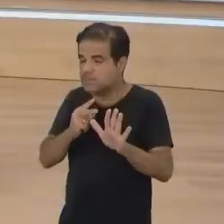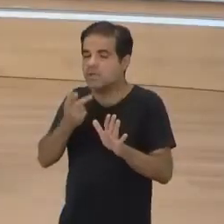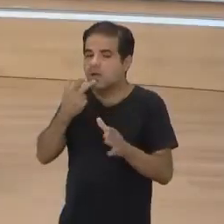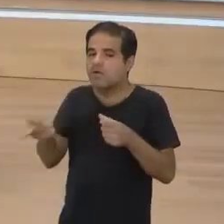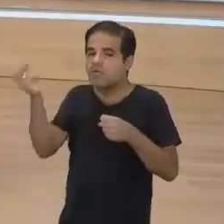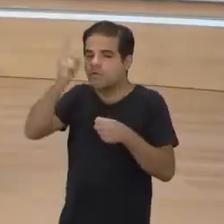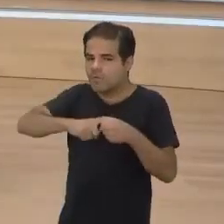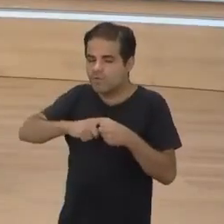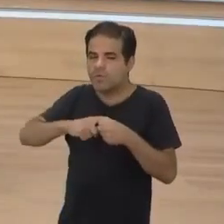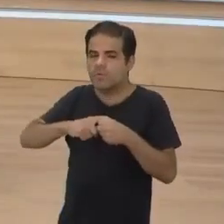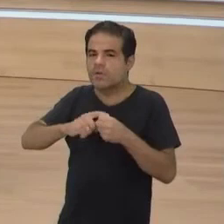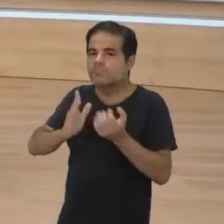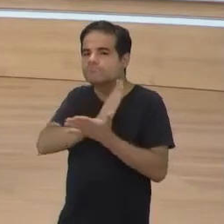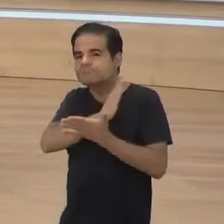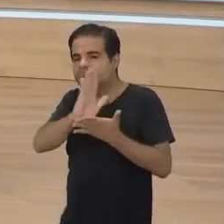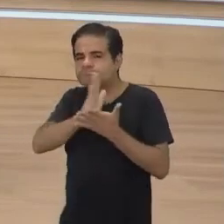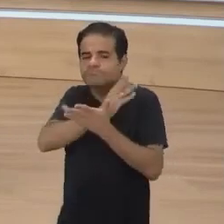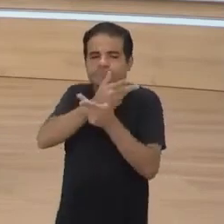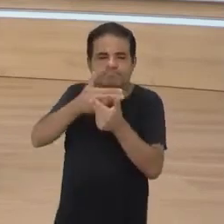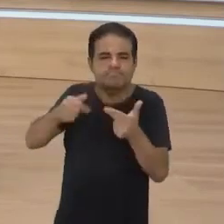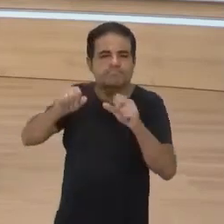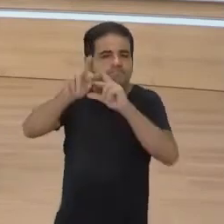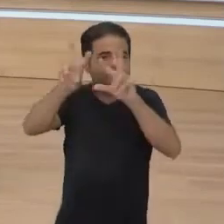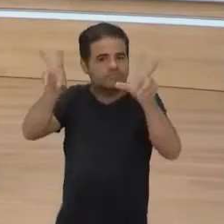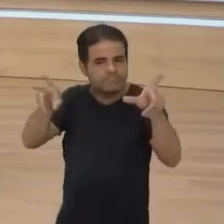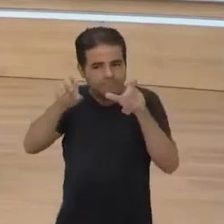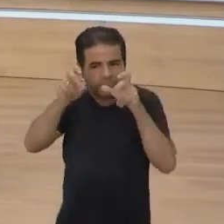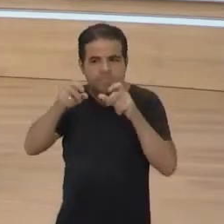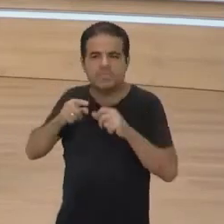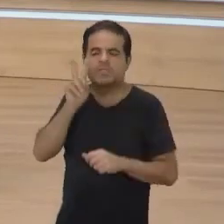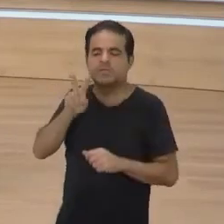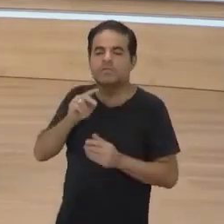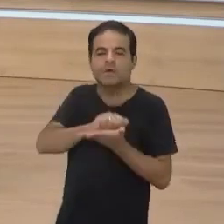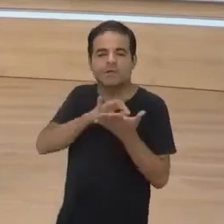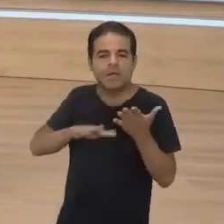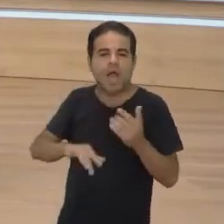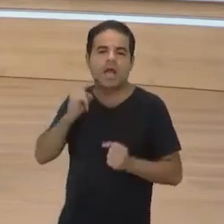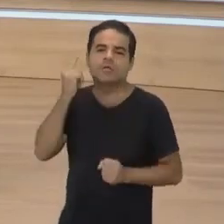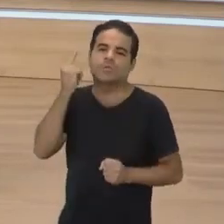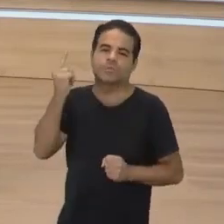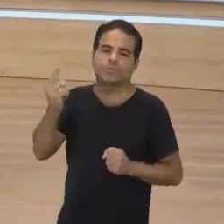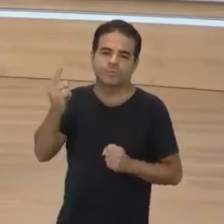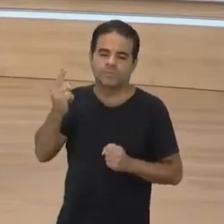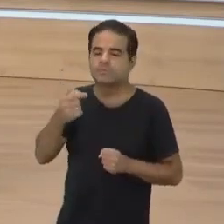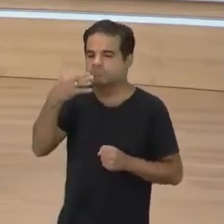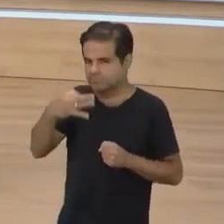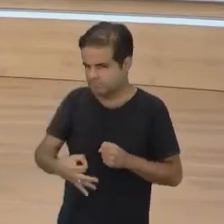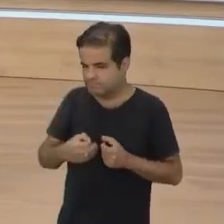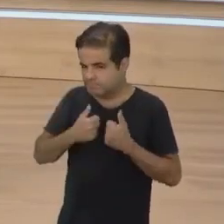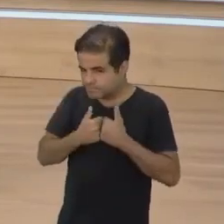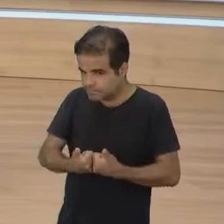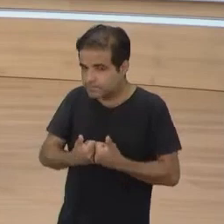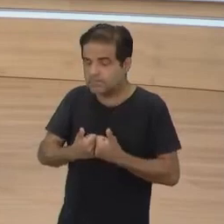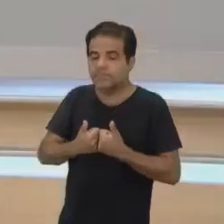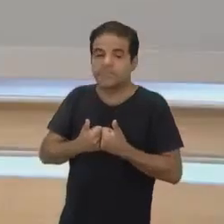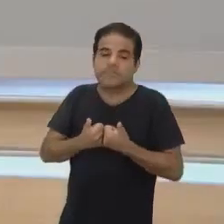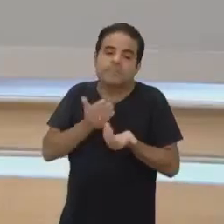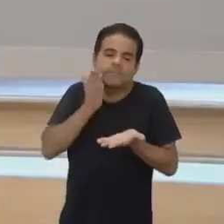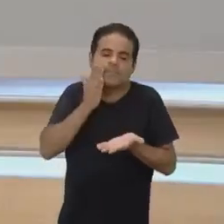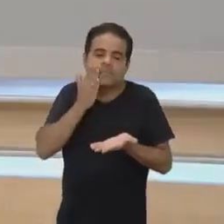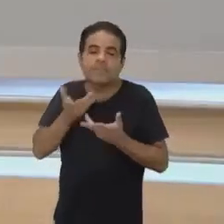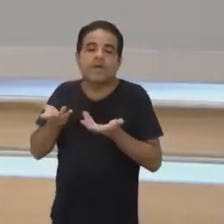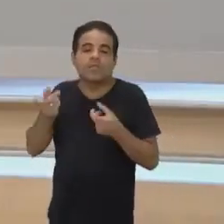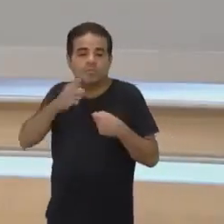uma retomada de algumas coisas, né, de alguns aspectos que a gente viu lá na atividade 1, né? Isso mesmo. É nada como fazer